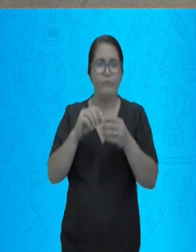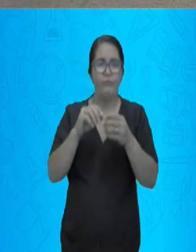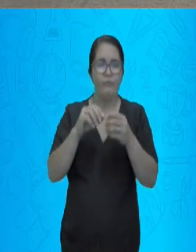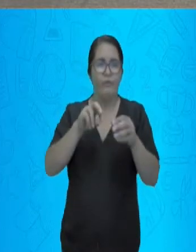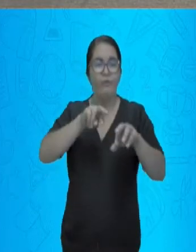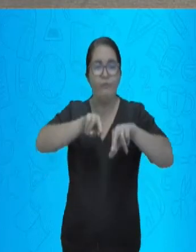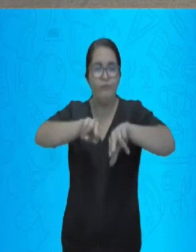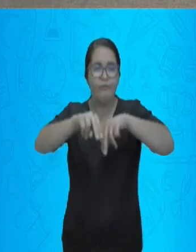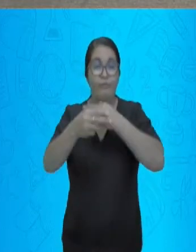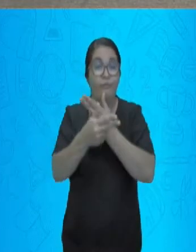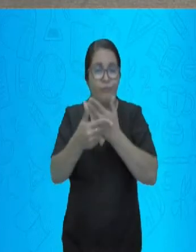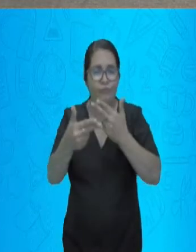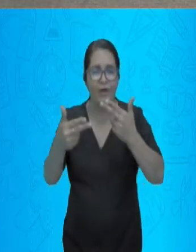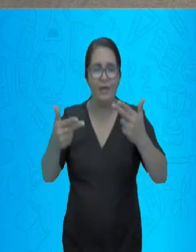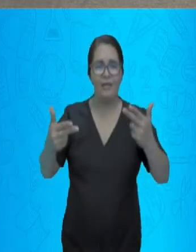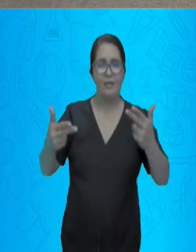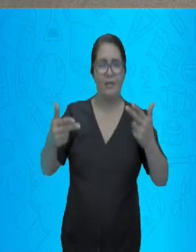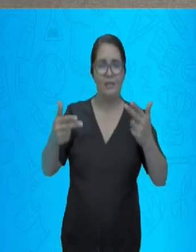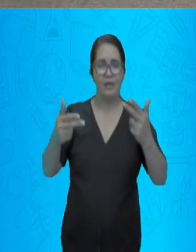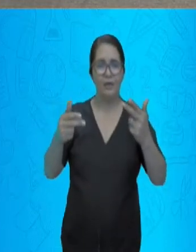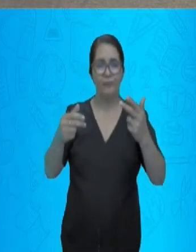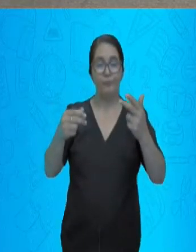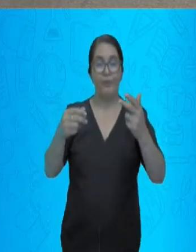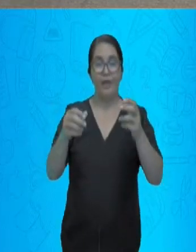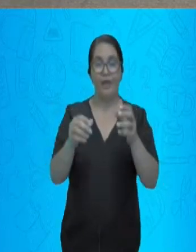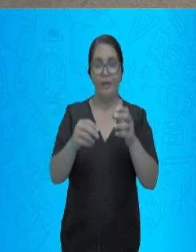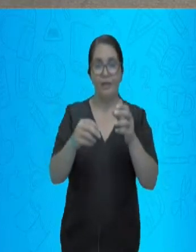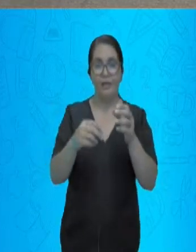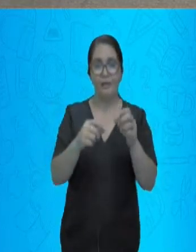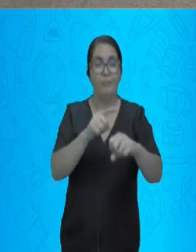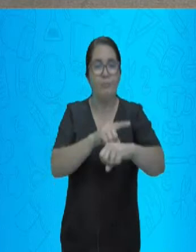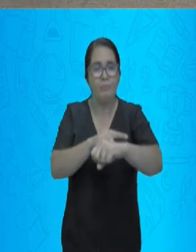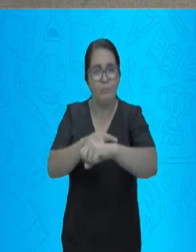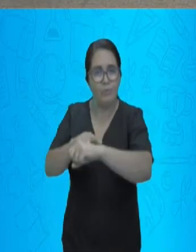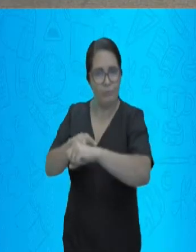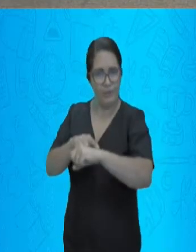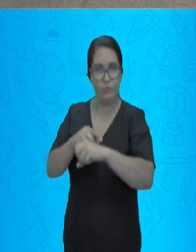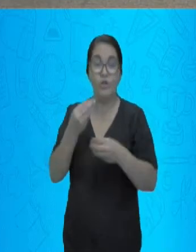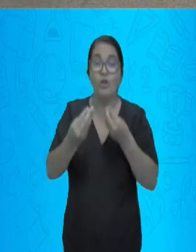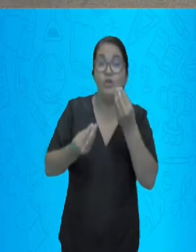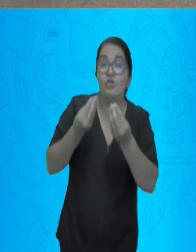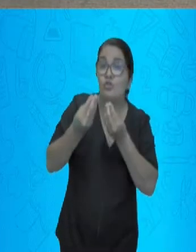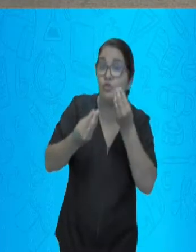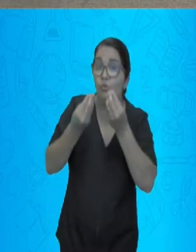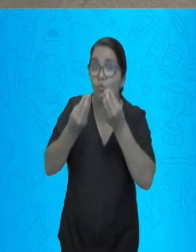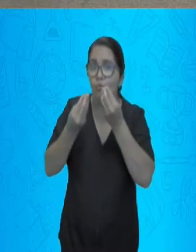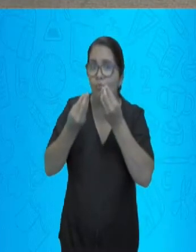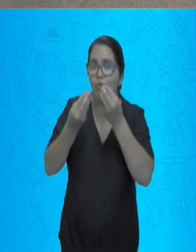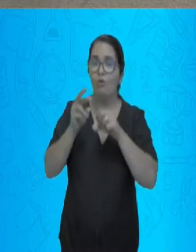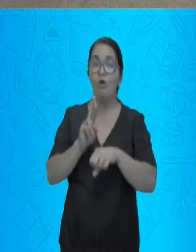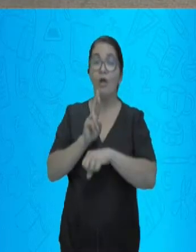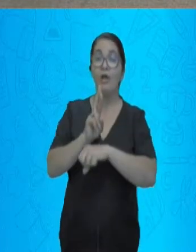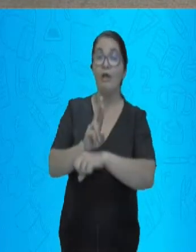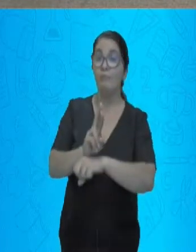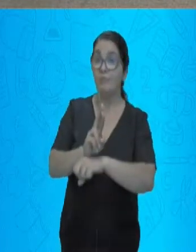as designar, existe também a maneira de